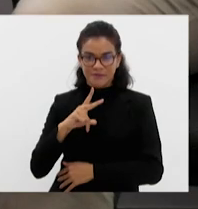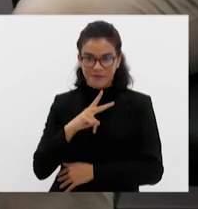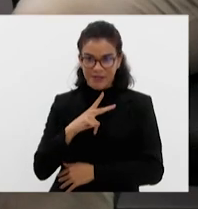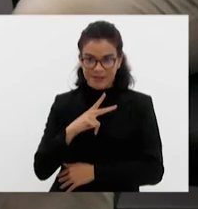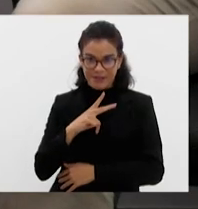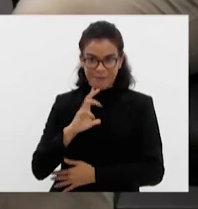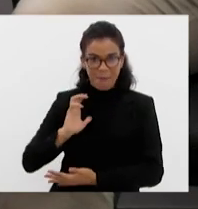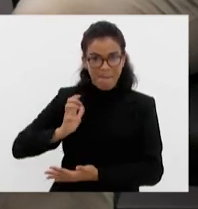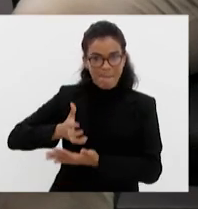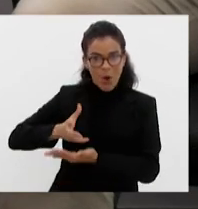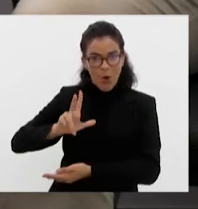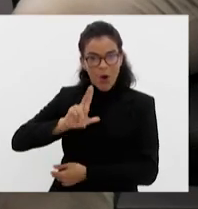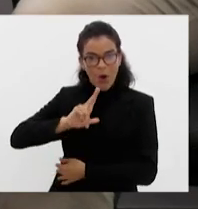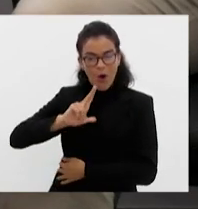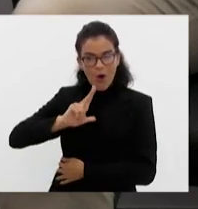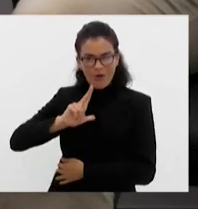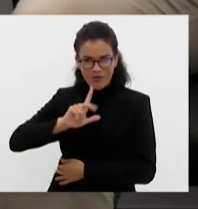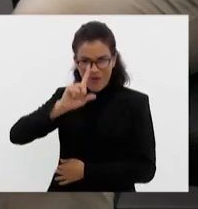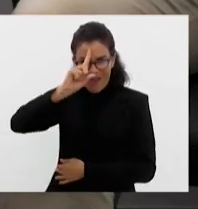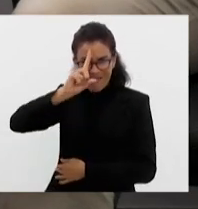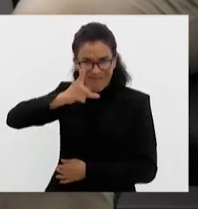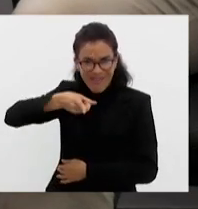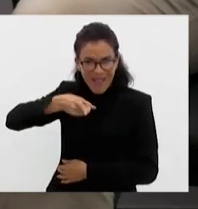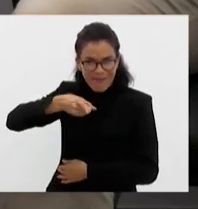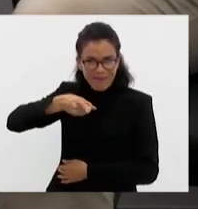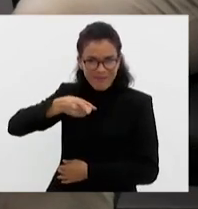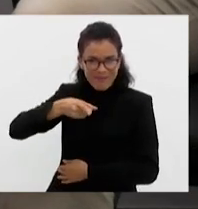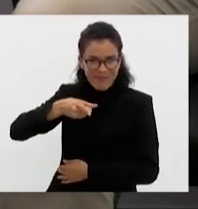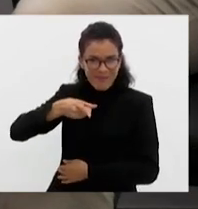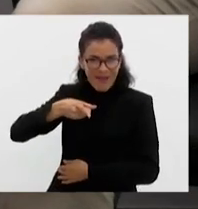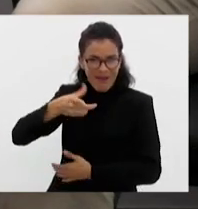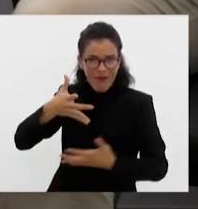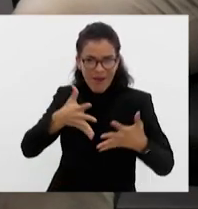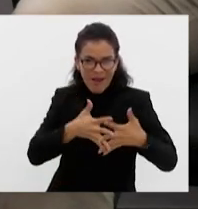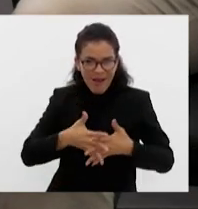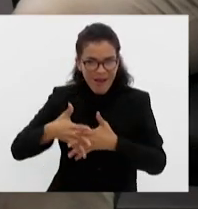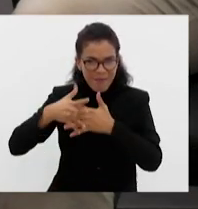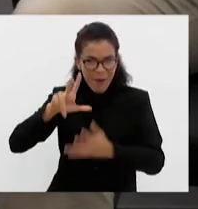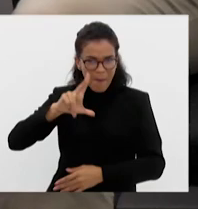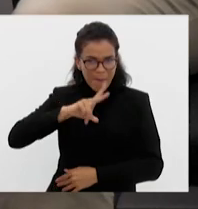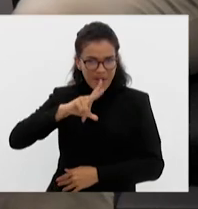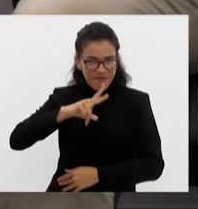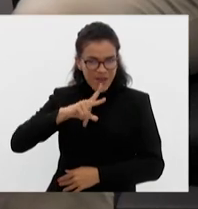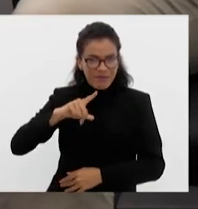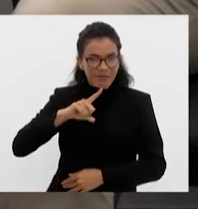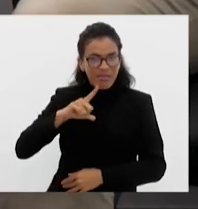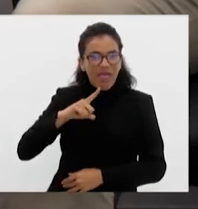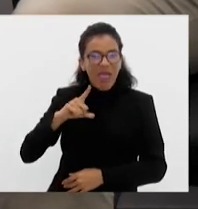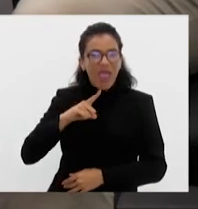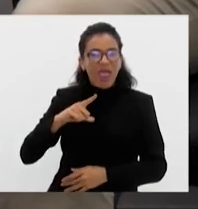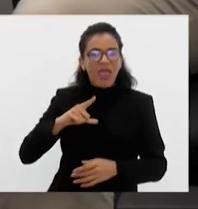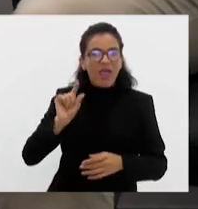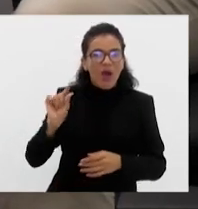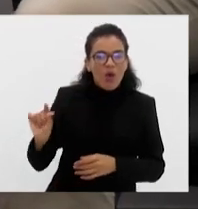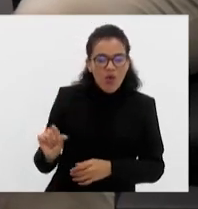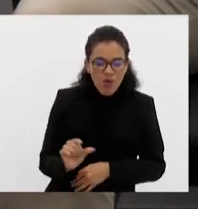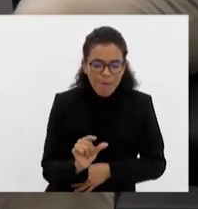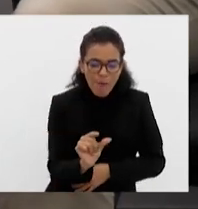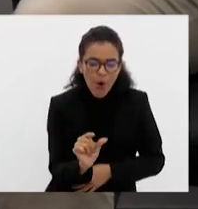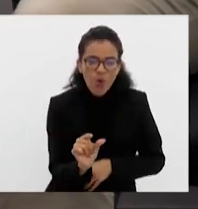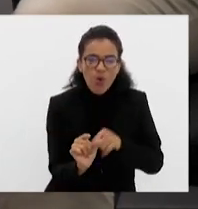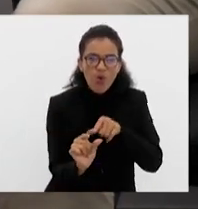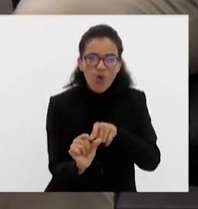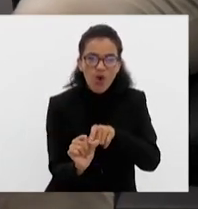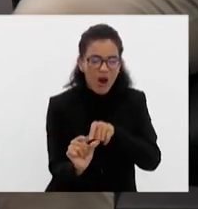Você vai determinar que o privado tem um dispositivo que ligue com